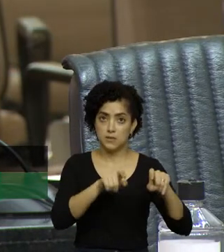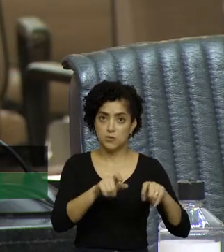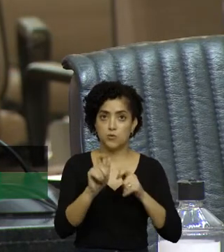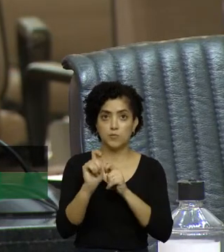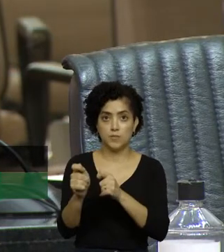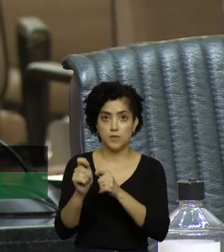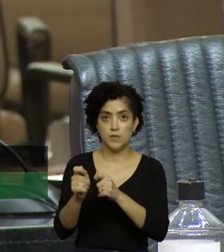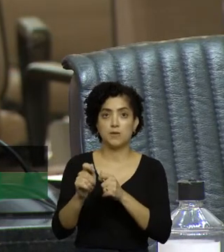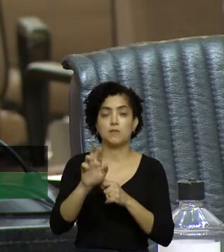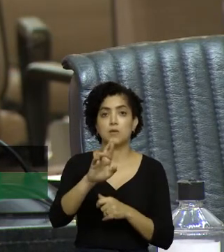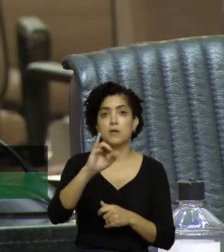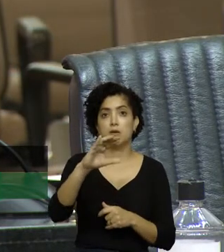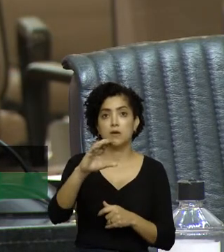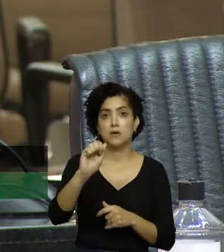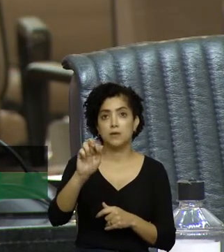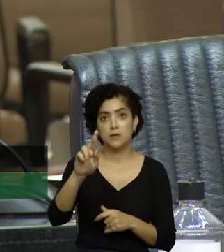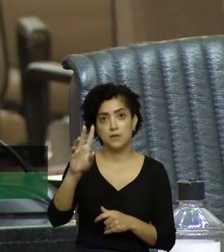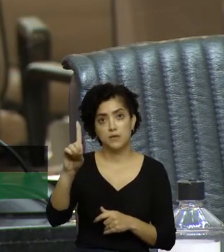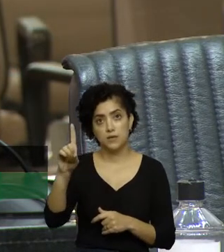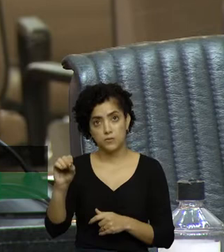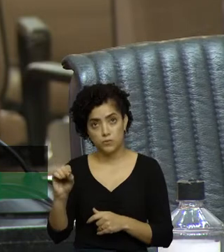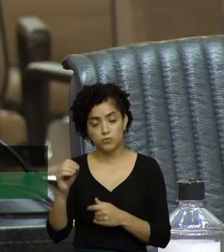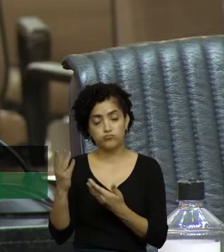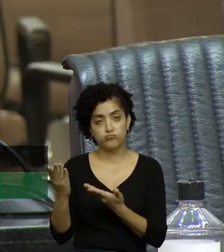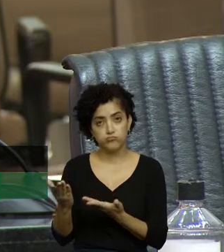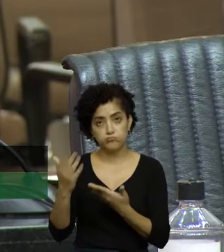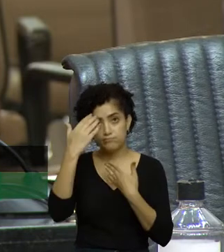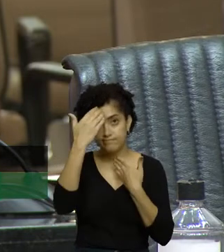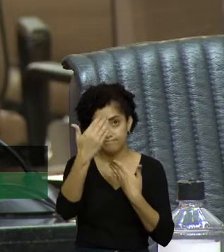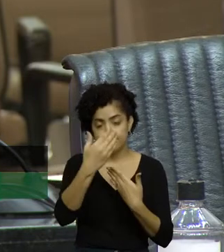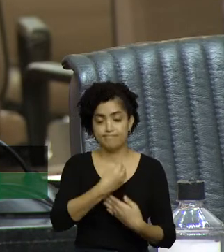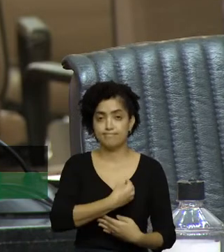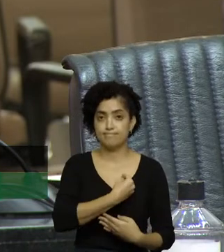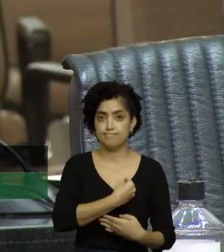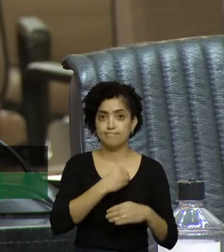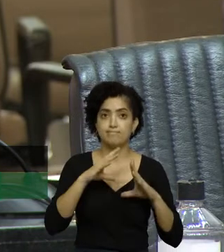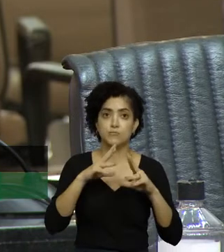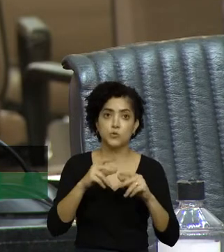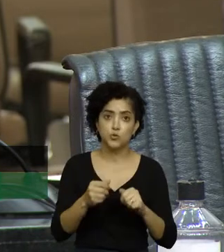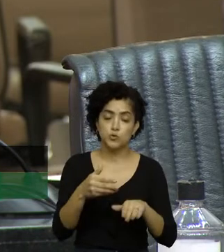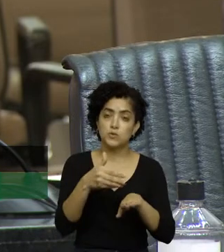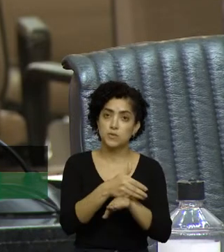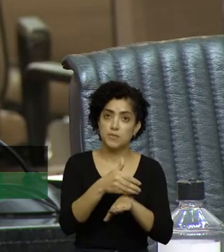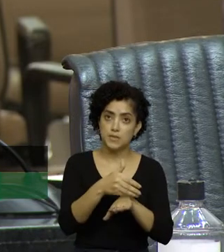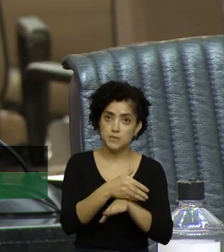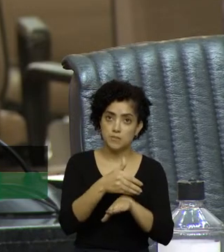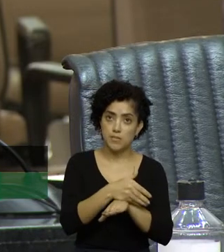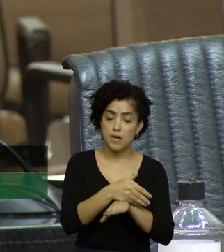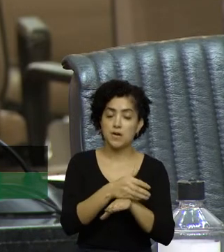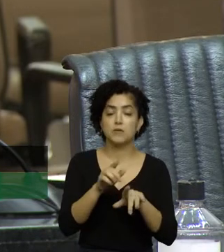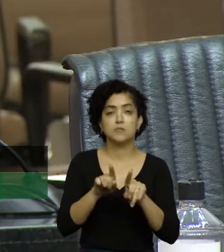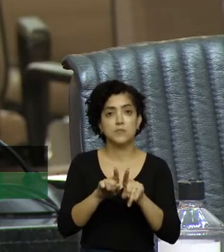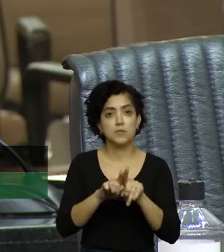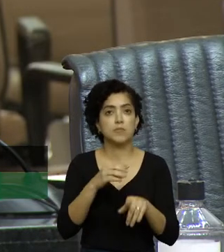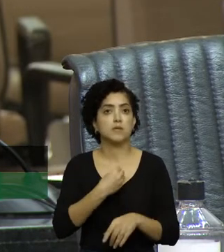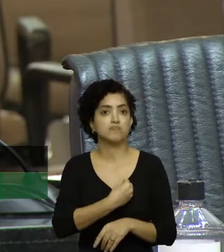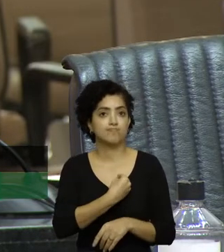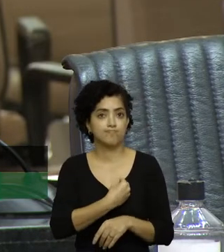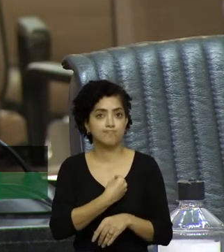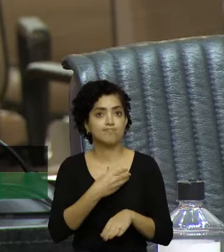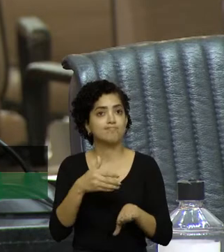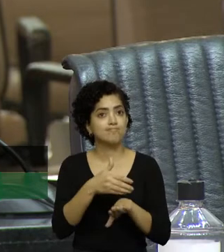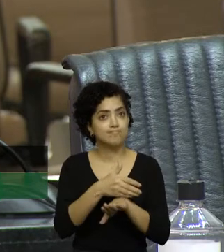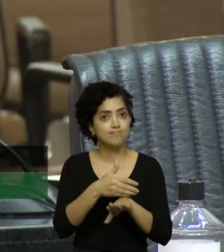Mioto Terranos. Finalizando, o senhor presidente agradeceu a presença das autoridades com assento à mesa e a todos que honraram com seu comparecimento e